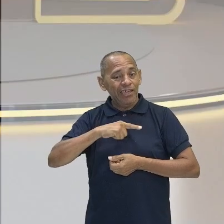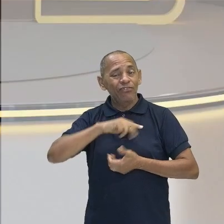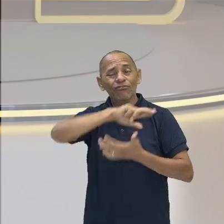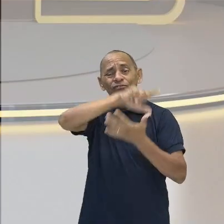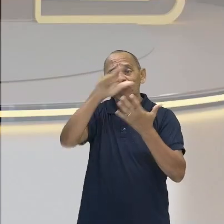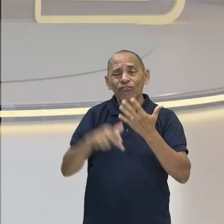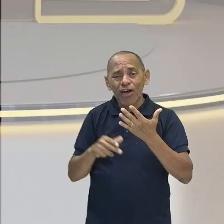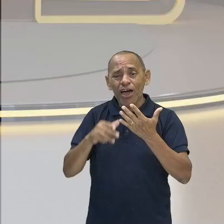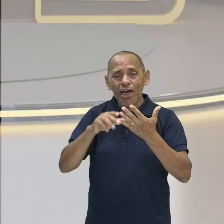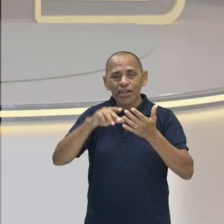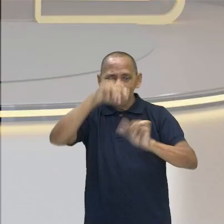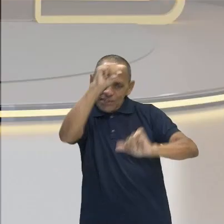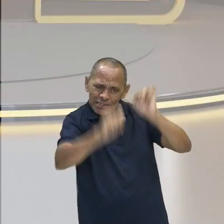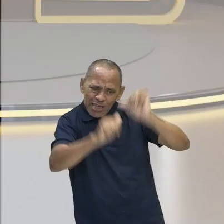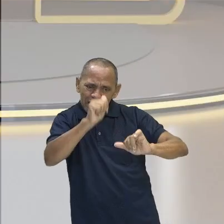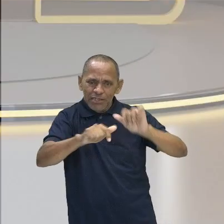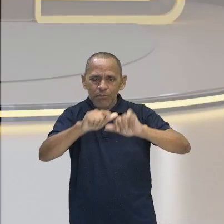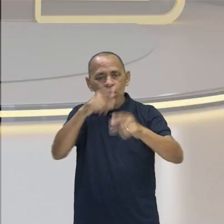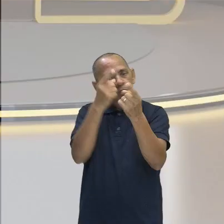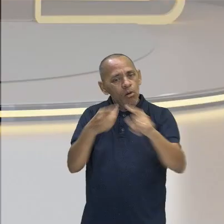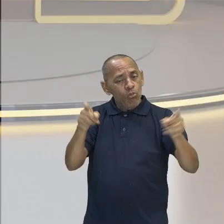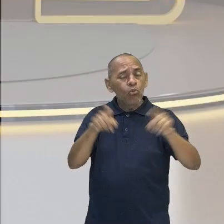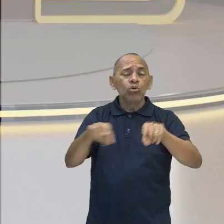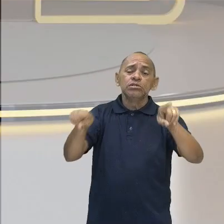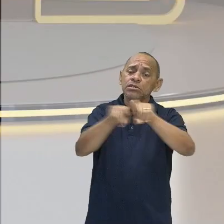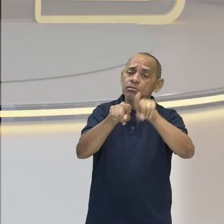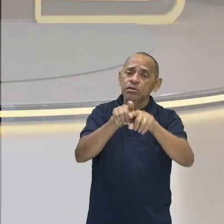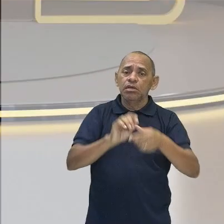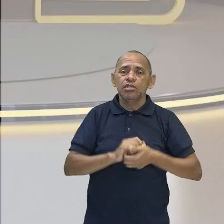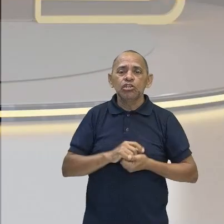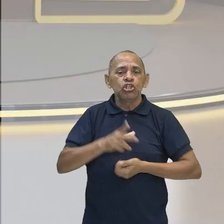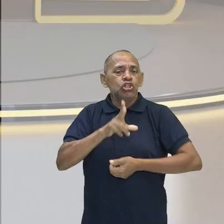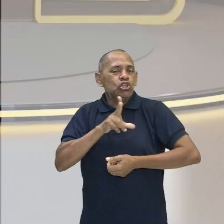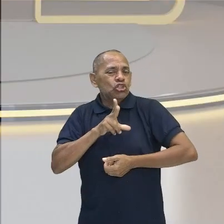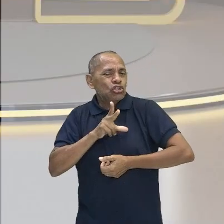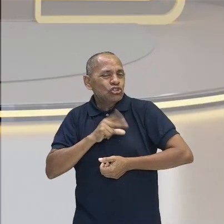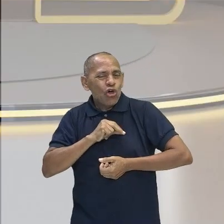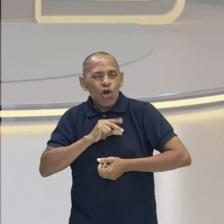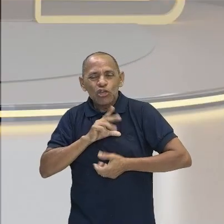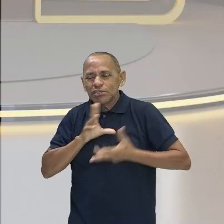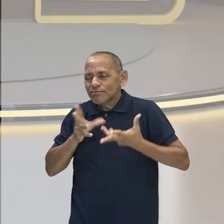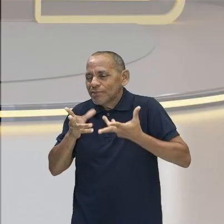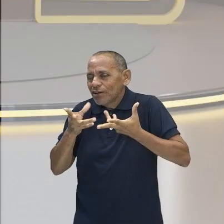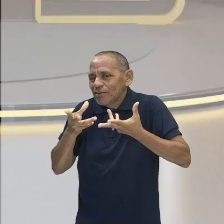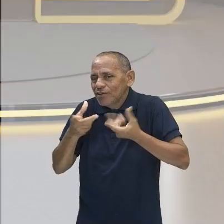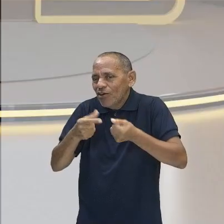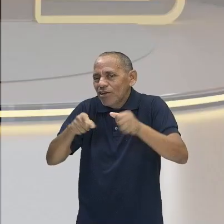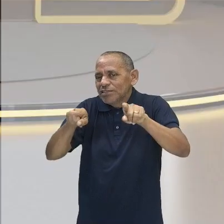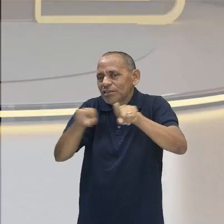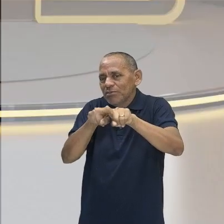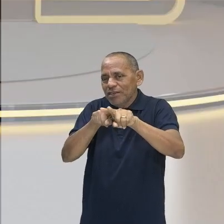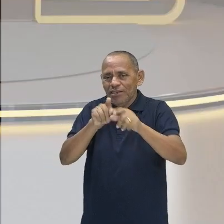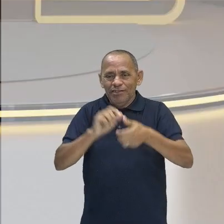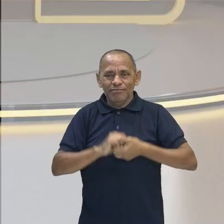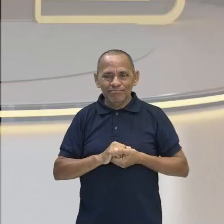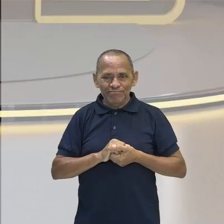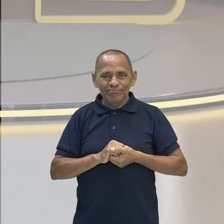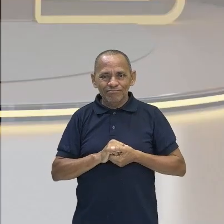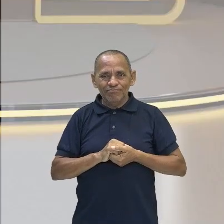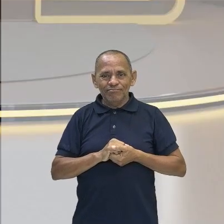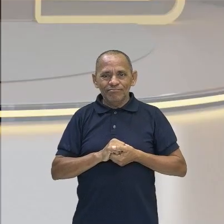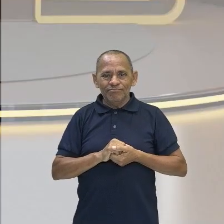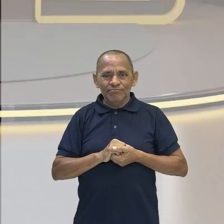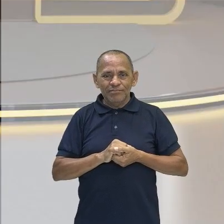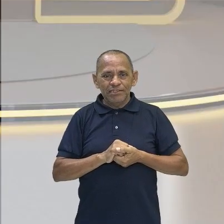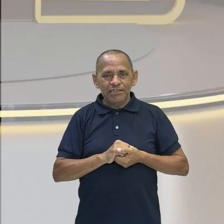você ouvir uma música, alguém pode ouvir uma música e falar, nossa, que coisa maravilhosa, outra, não, eu fico deprimida, eu não gosto.